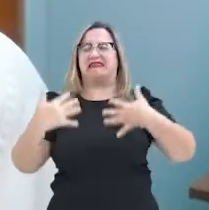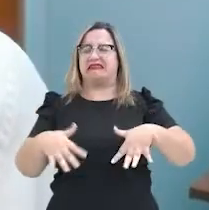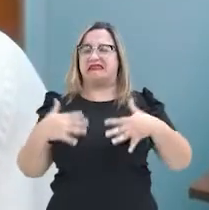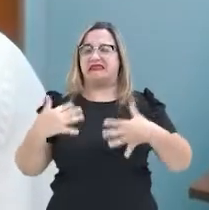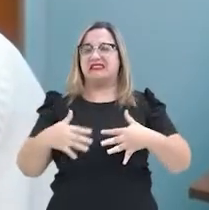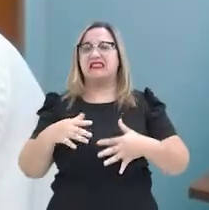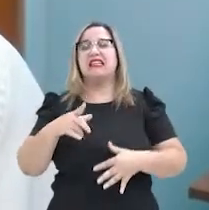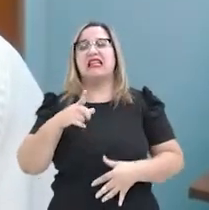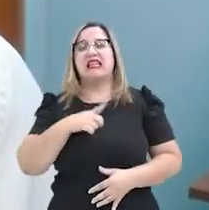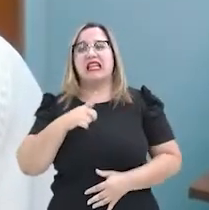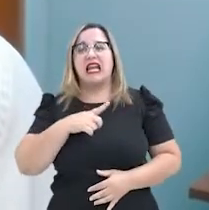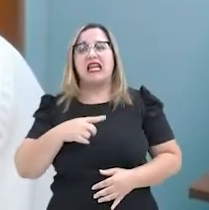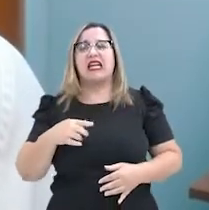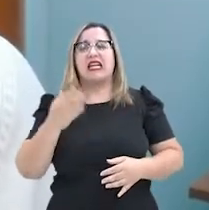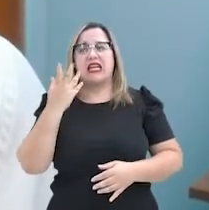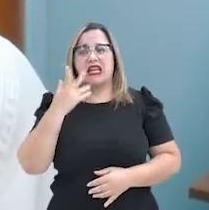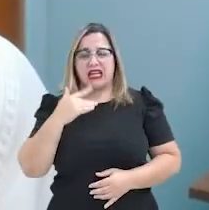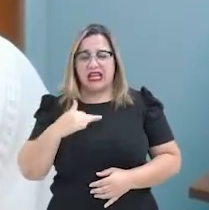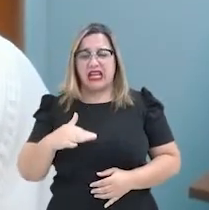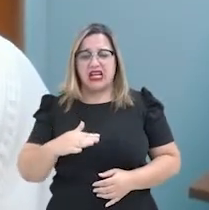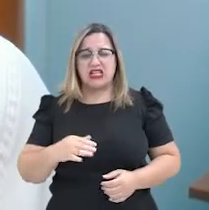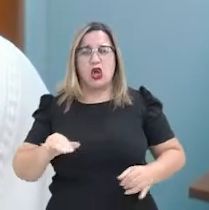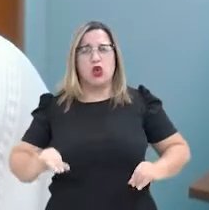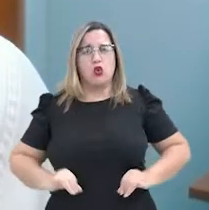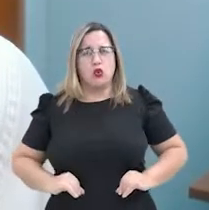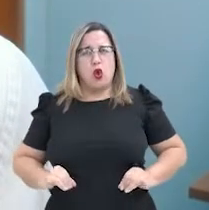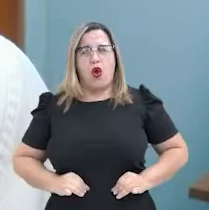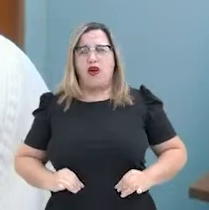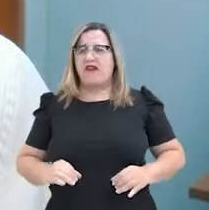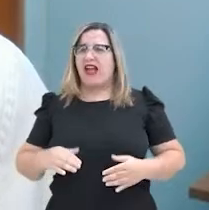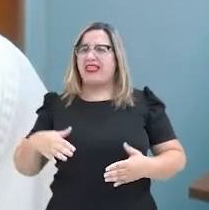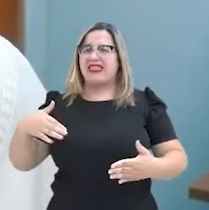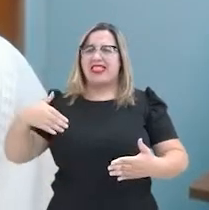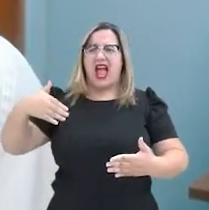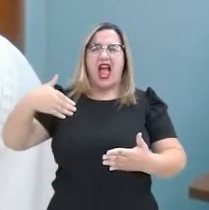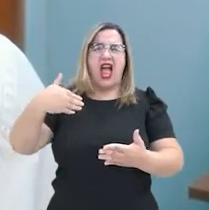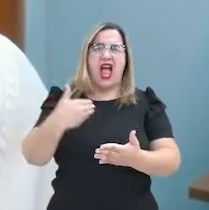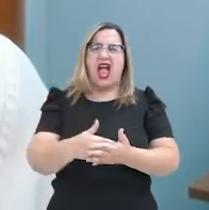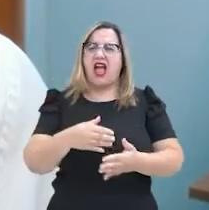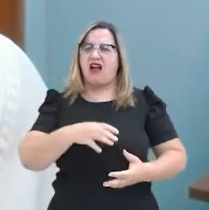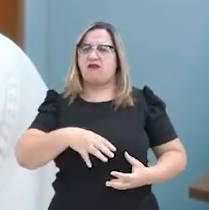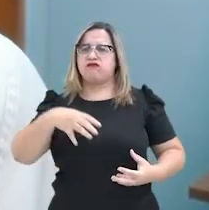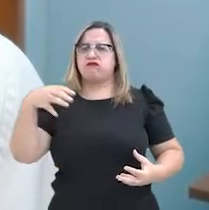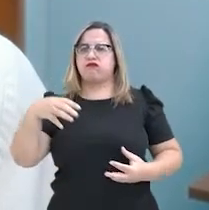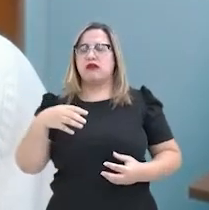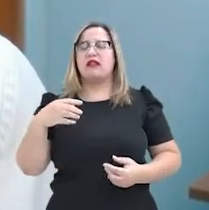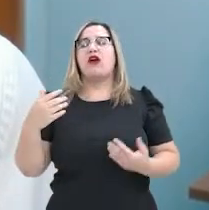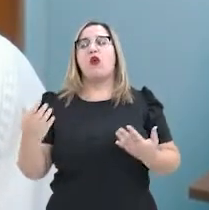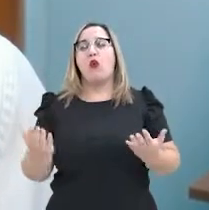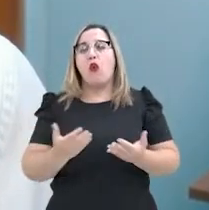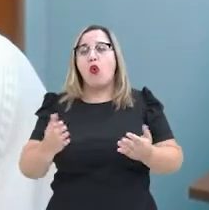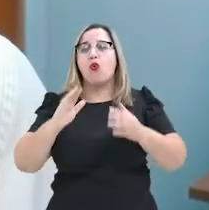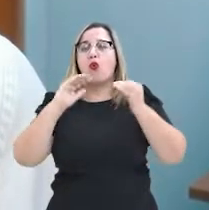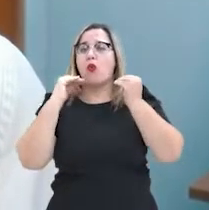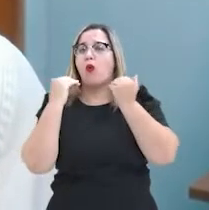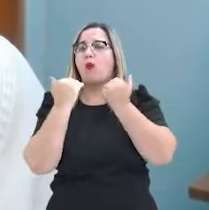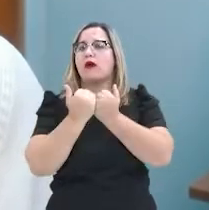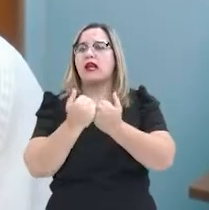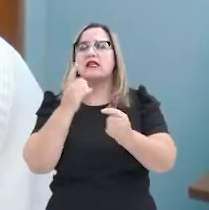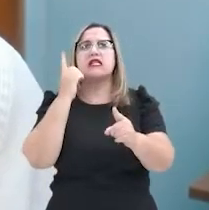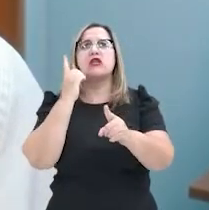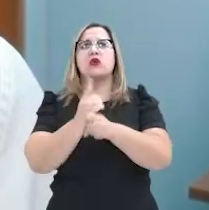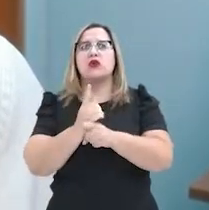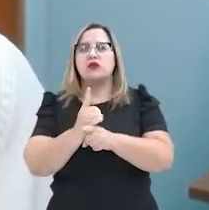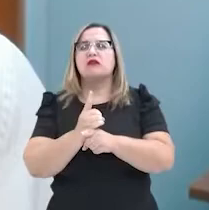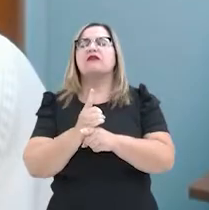crianças. Tem criança que sofreu isso quando criança e vai acompanhar o resto da vida. Então a ideia desse seminário, desse congresso,